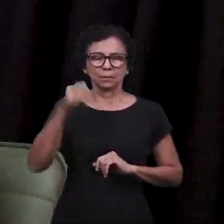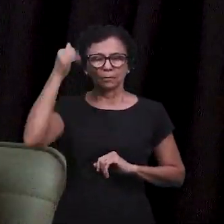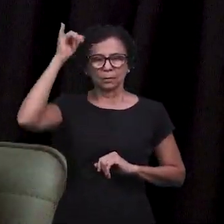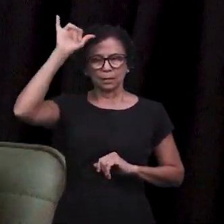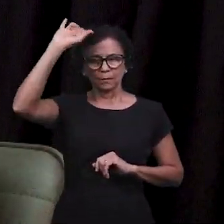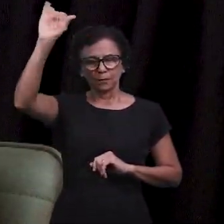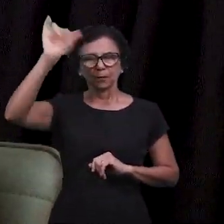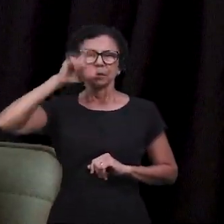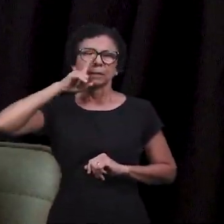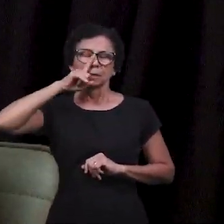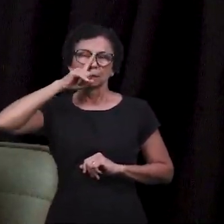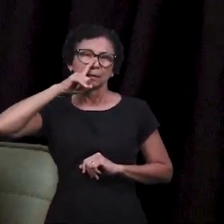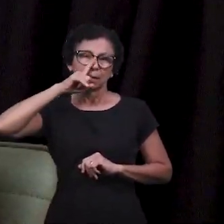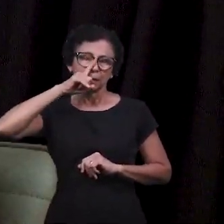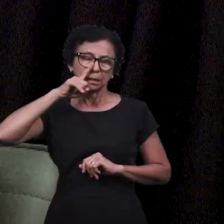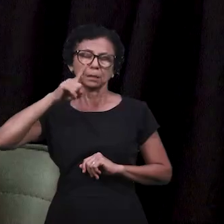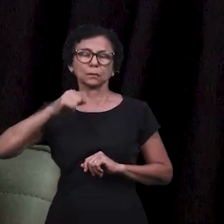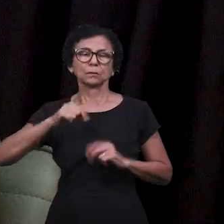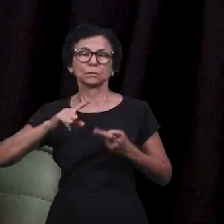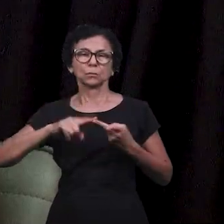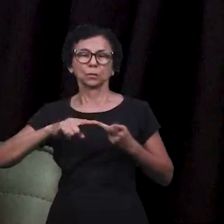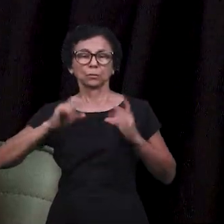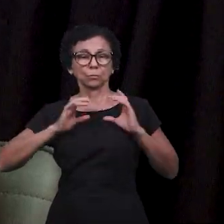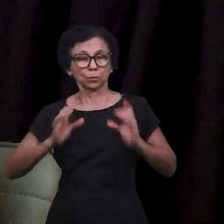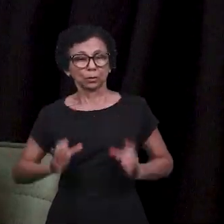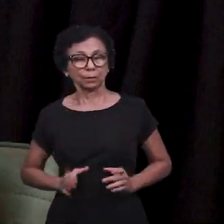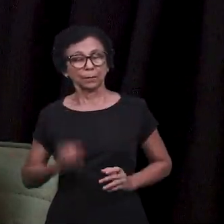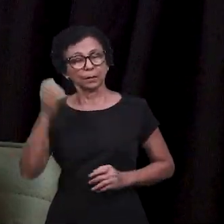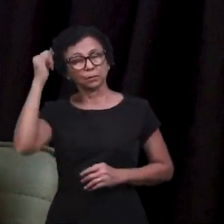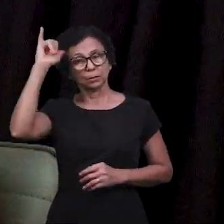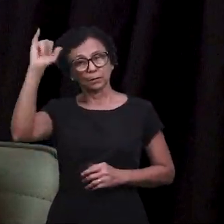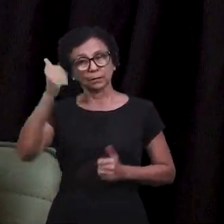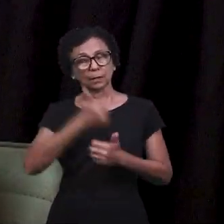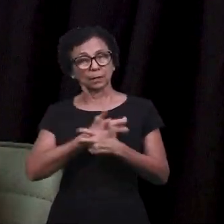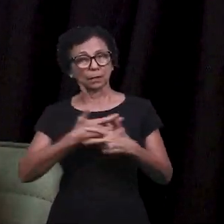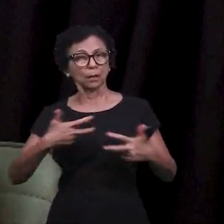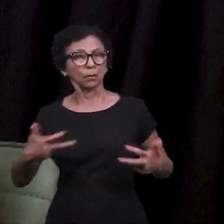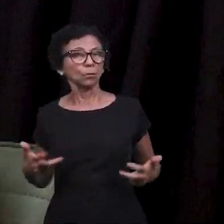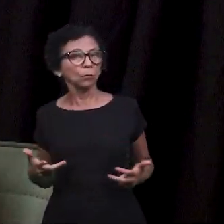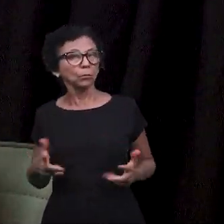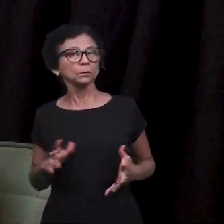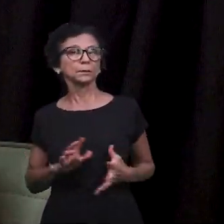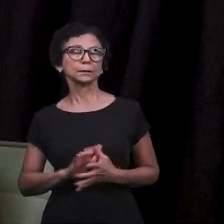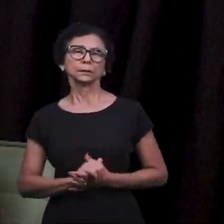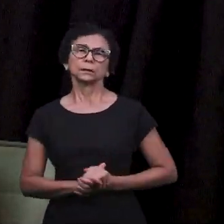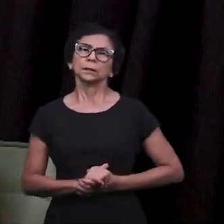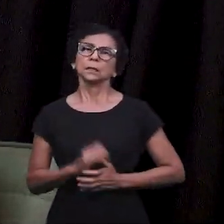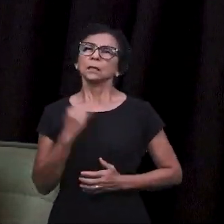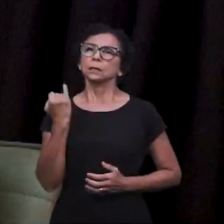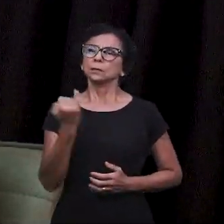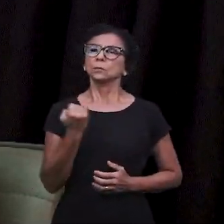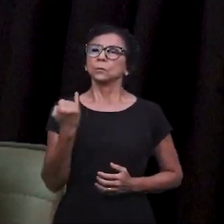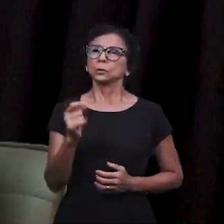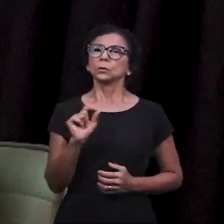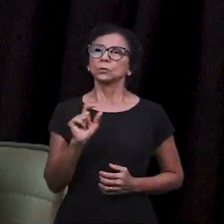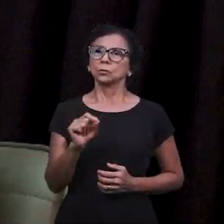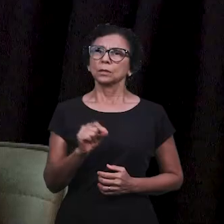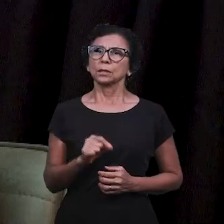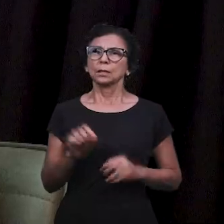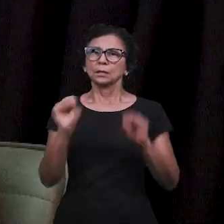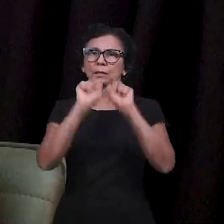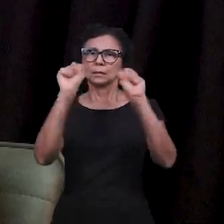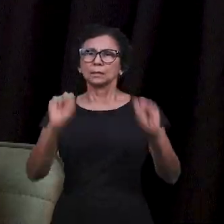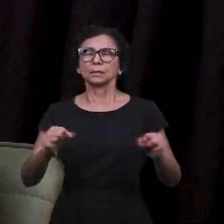dessas condutas, pode ser extremamente importante para que os dirigentes não fiquem blindados porque isso não existe. O programa de compliance ele não